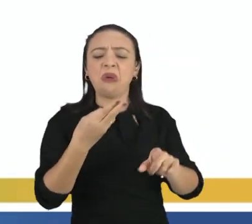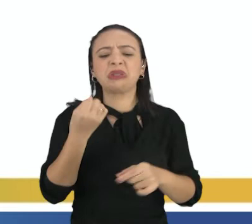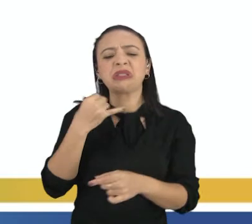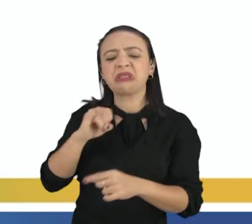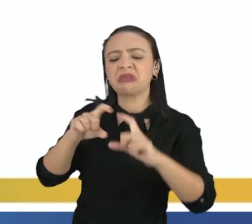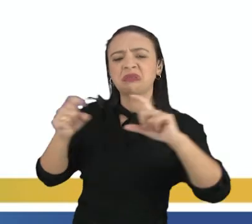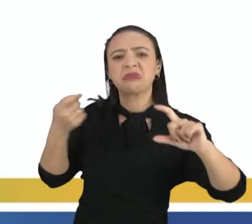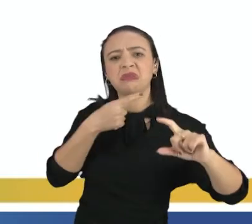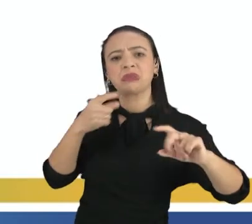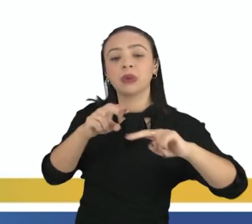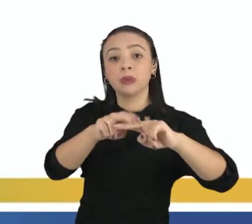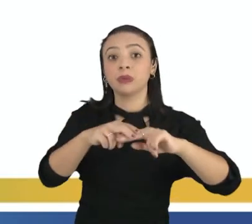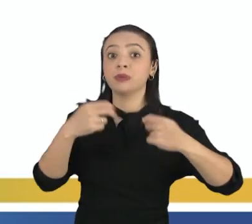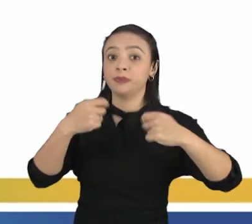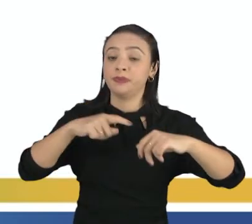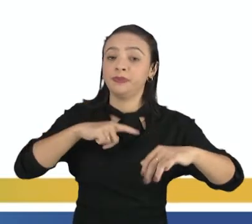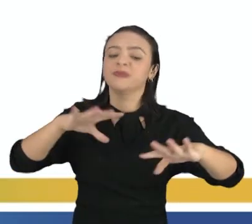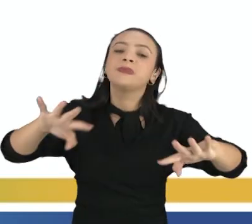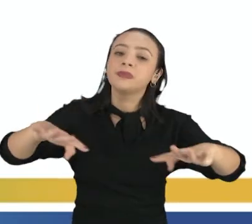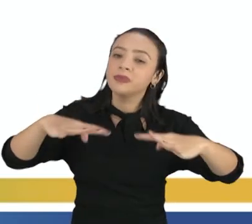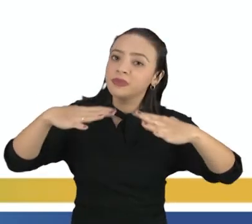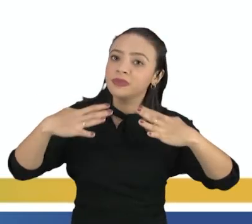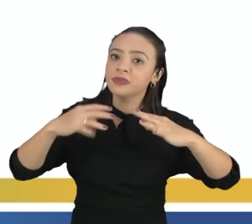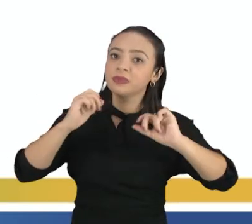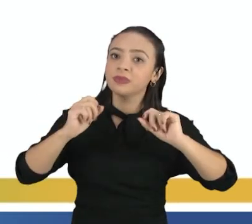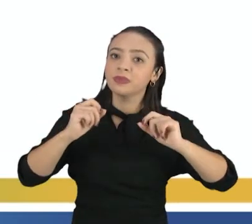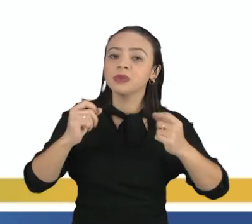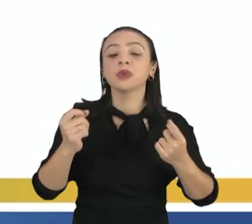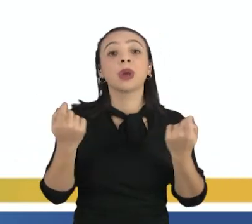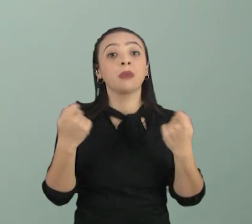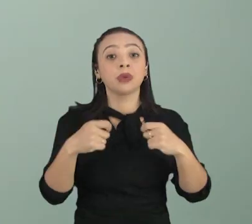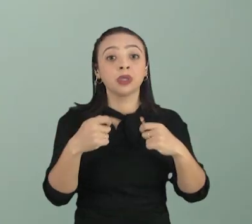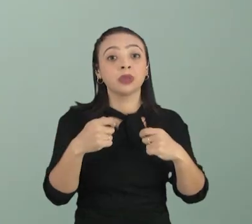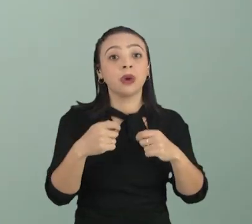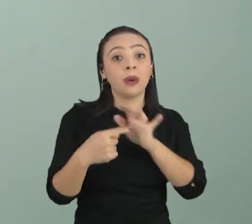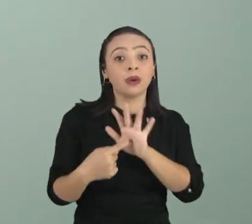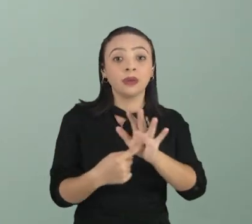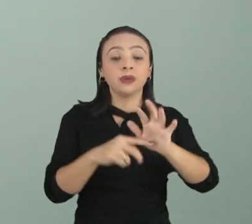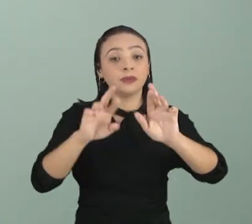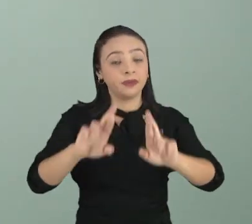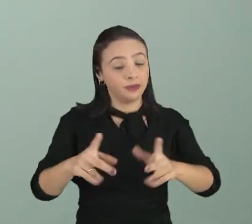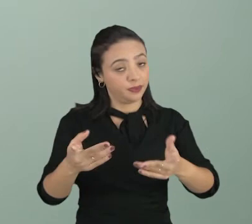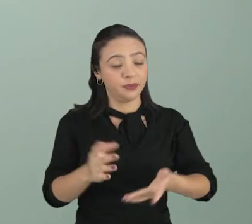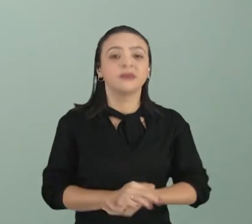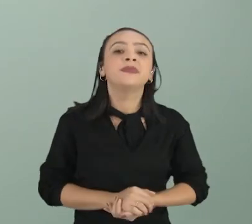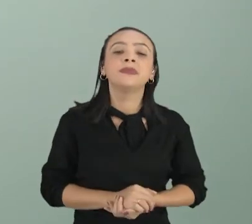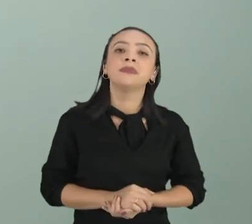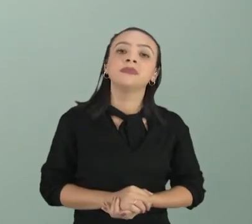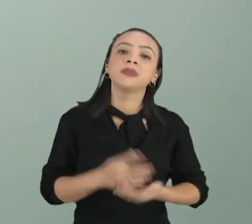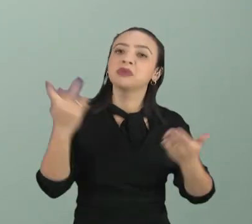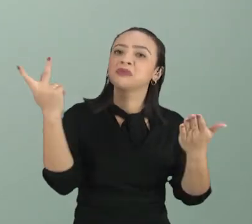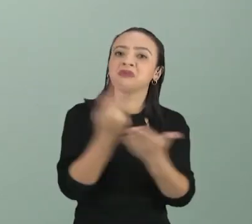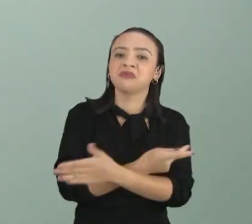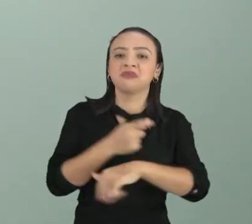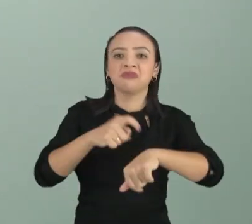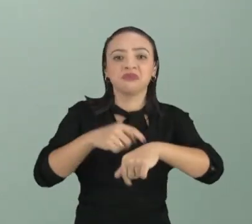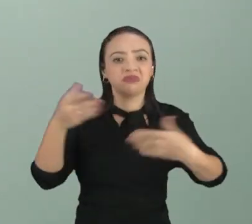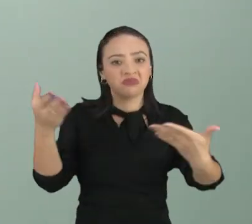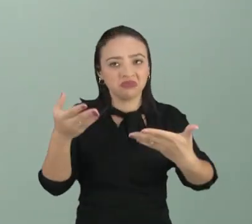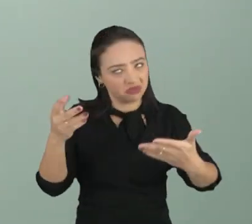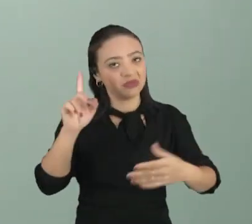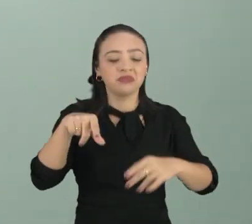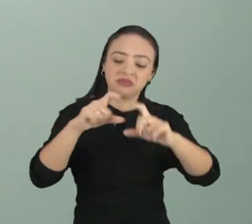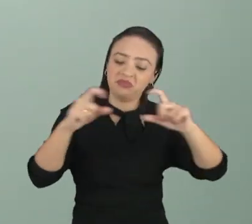é necessário que você preste bastante atenção no que pode diferenciar. Como eu falei de uma situação temporal, se trata